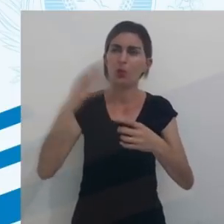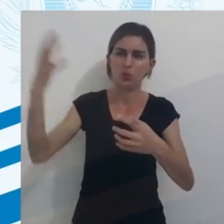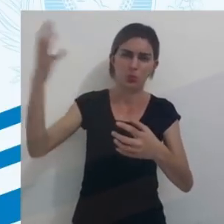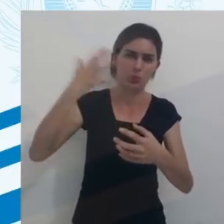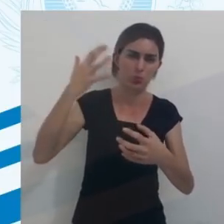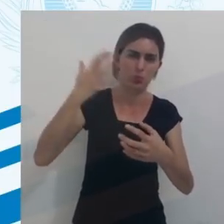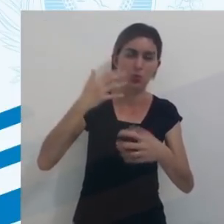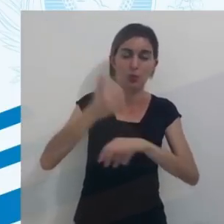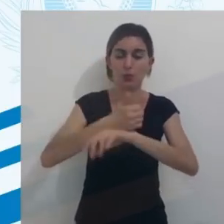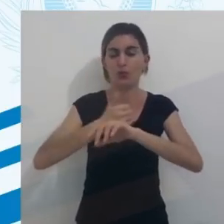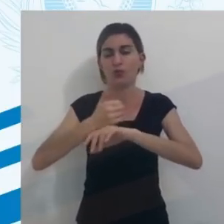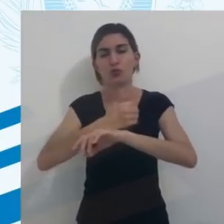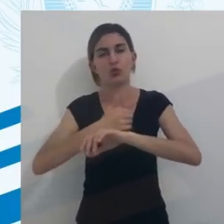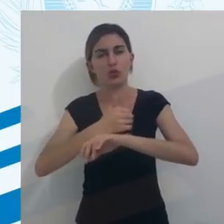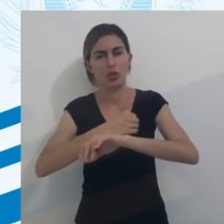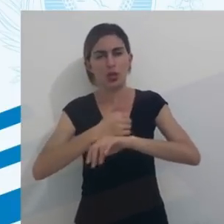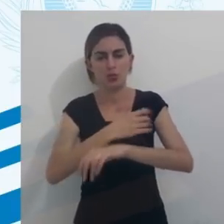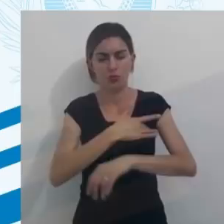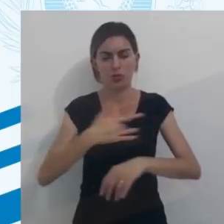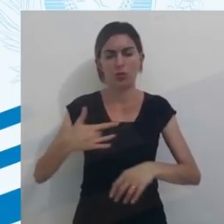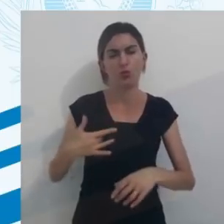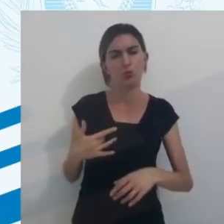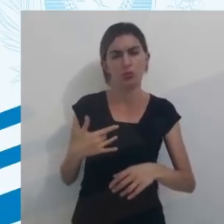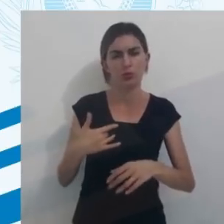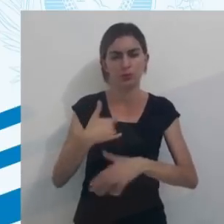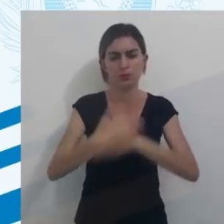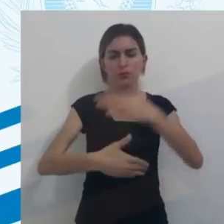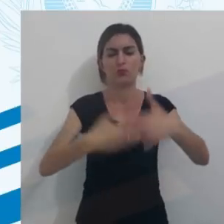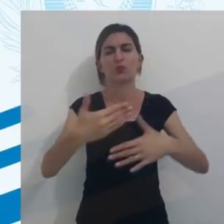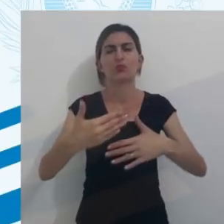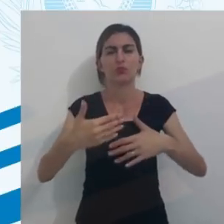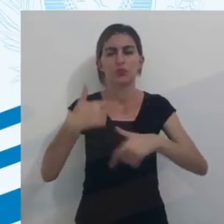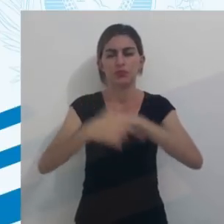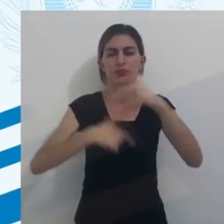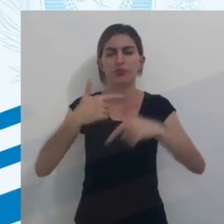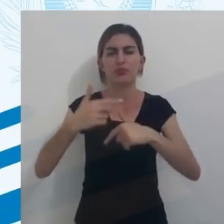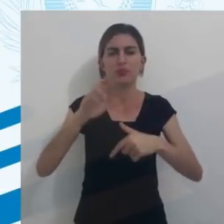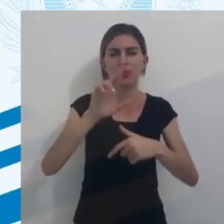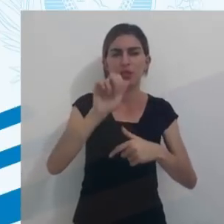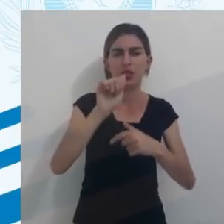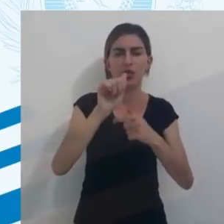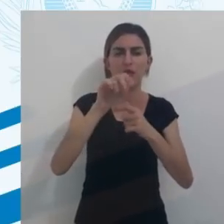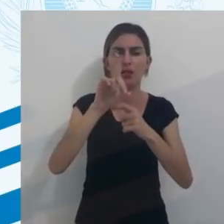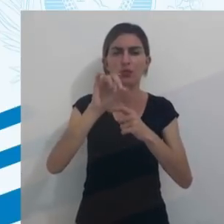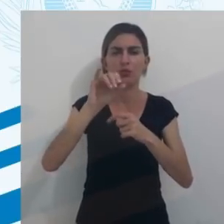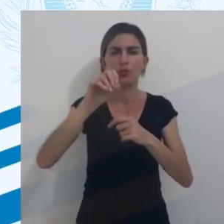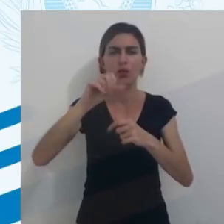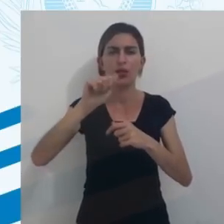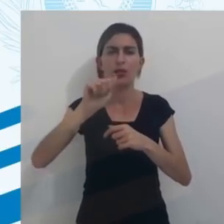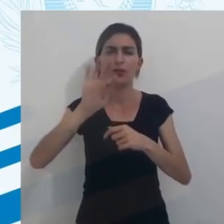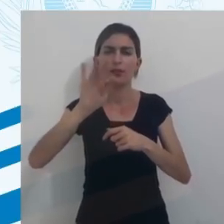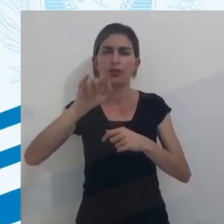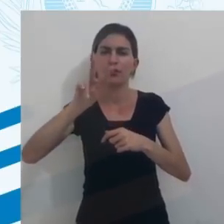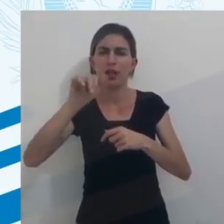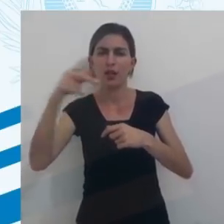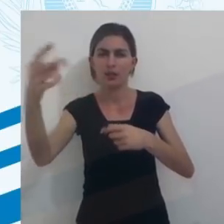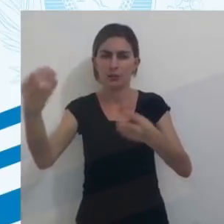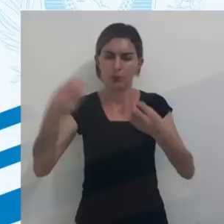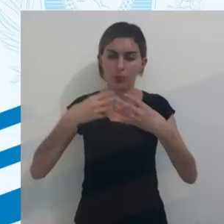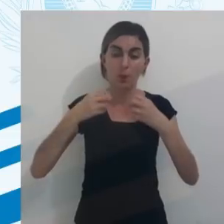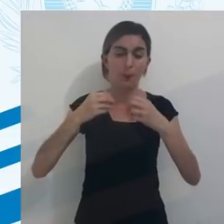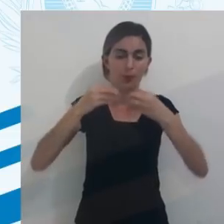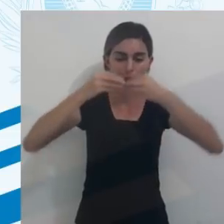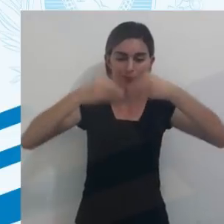o profissional da saúde ele passa lidando com a radioatividade, porque pode